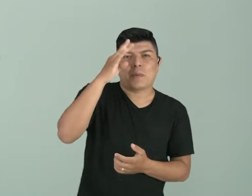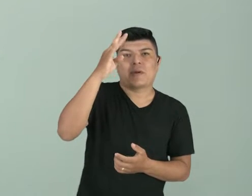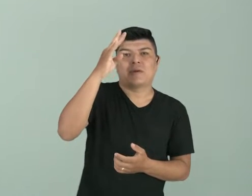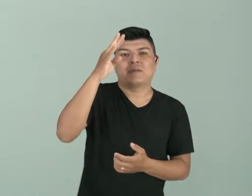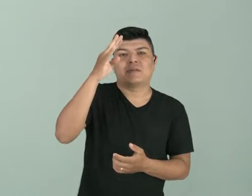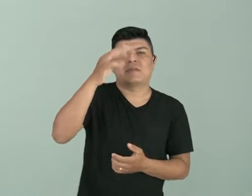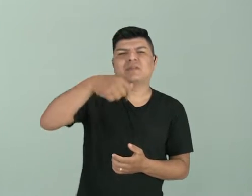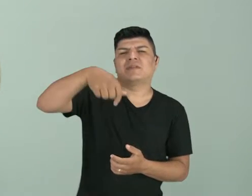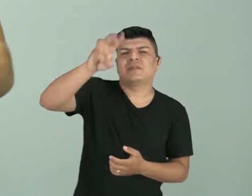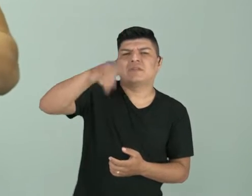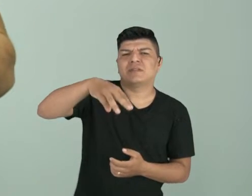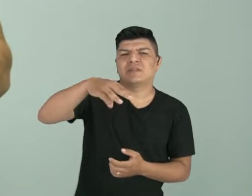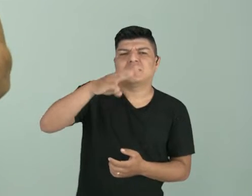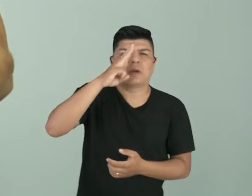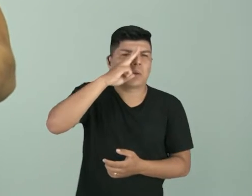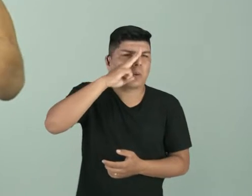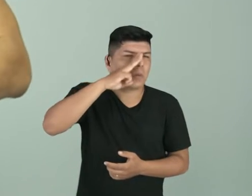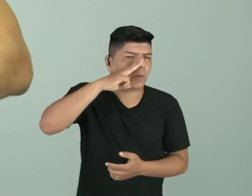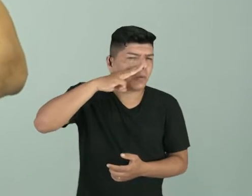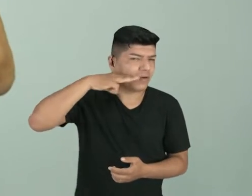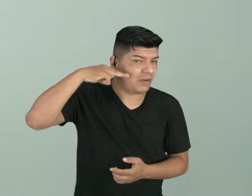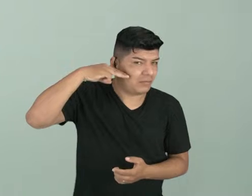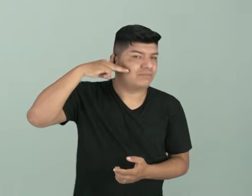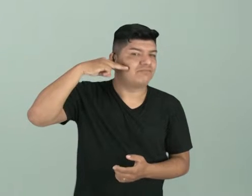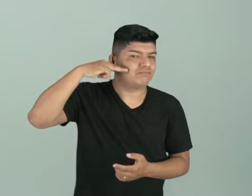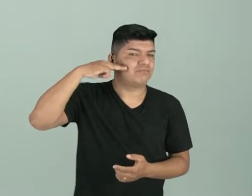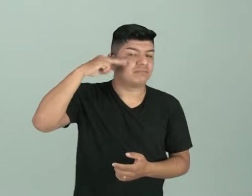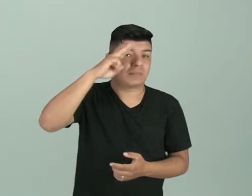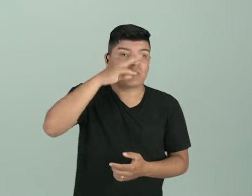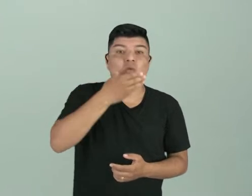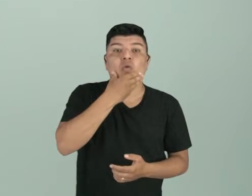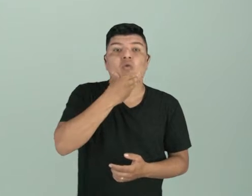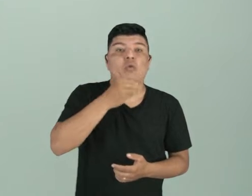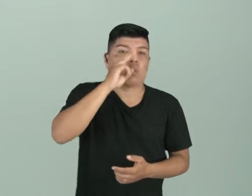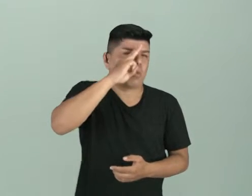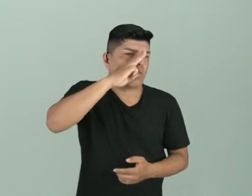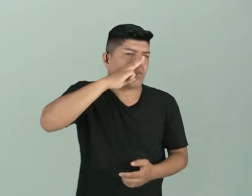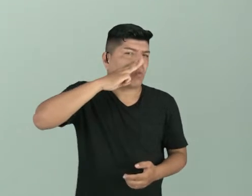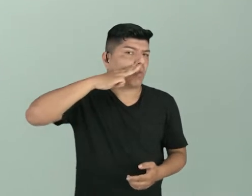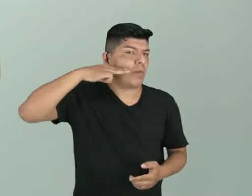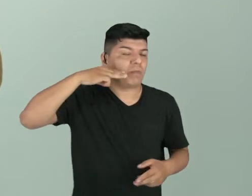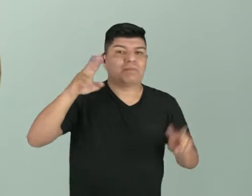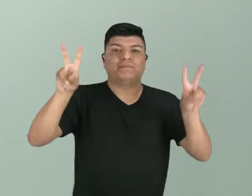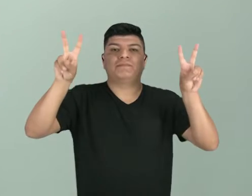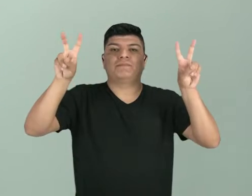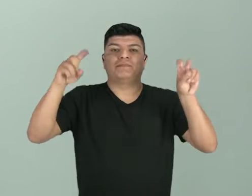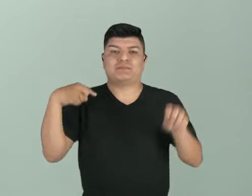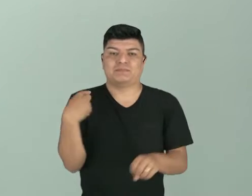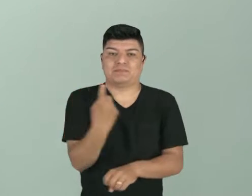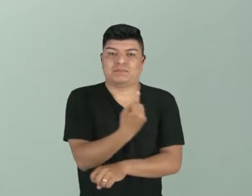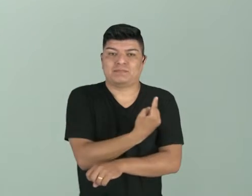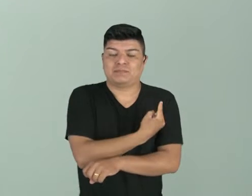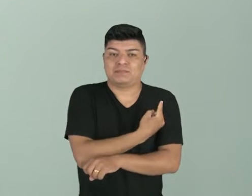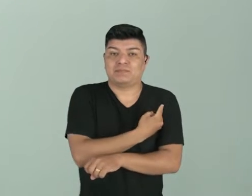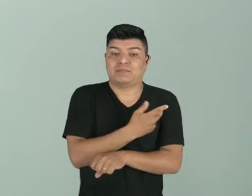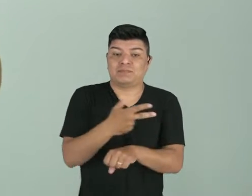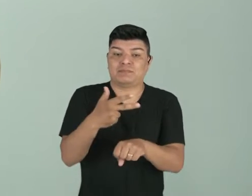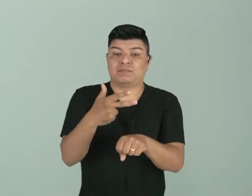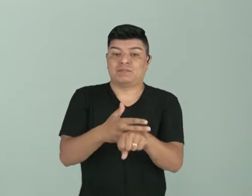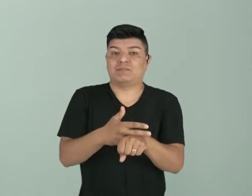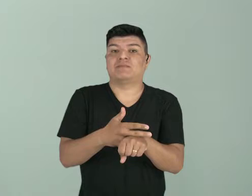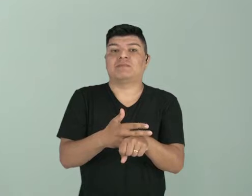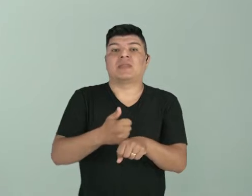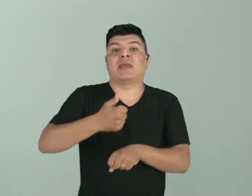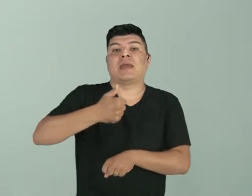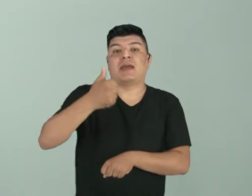Marx. É isso mesmo. O pensamento de Karl Marx é o tema dessa nossa videoaula. Aliás, é